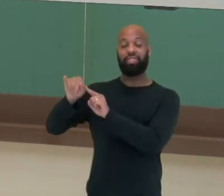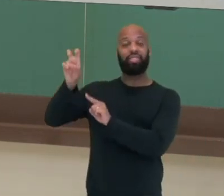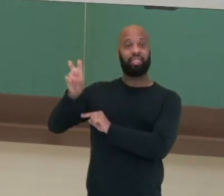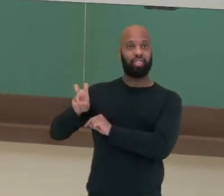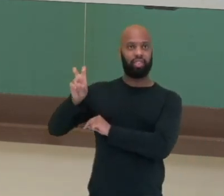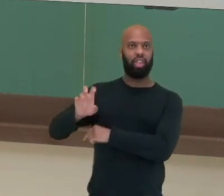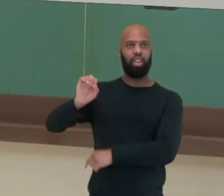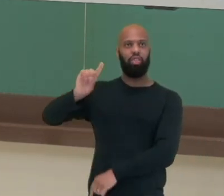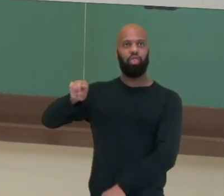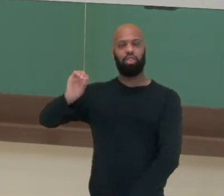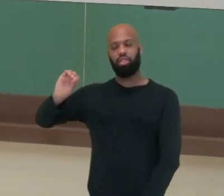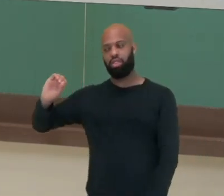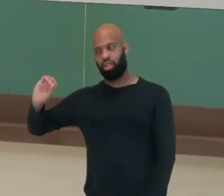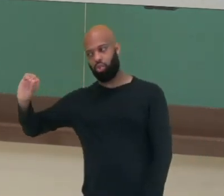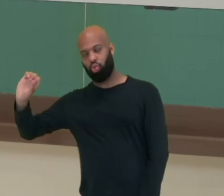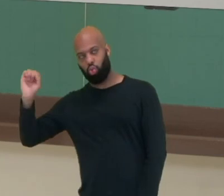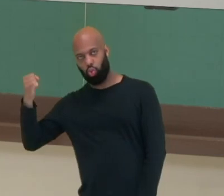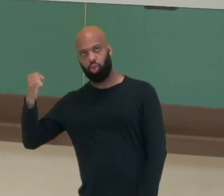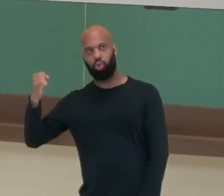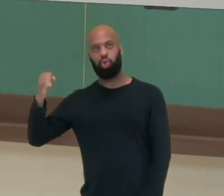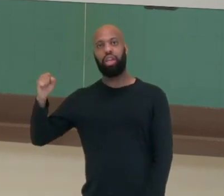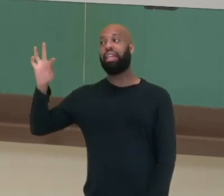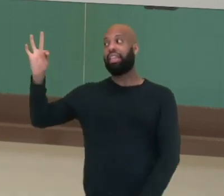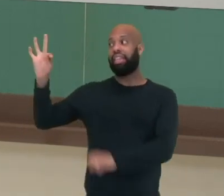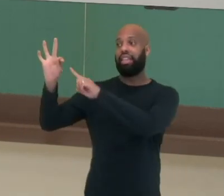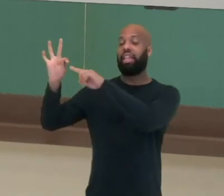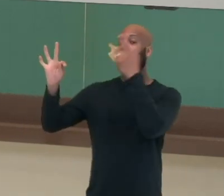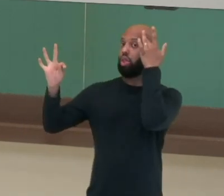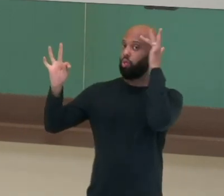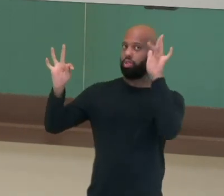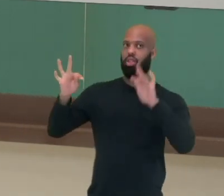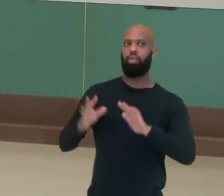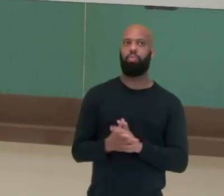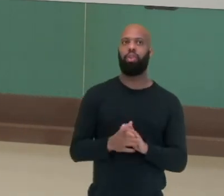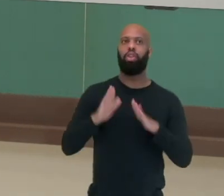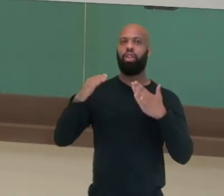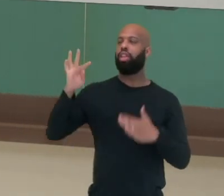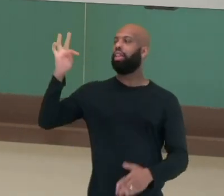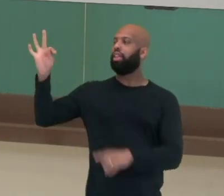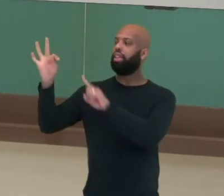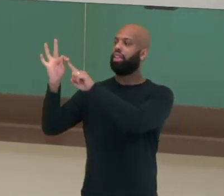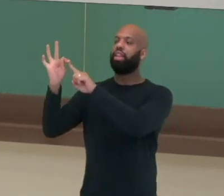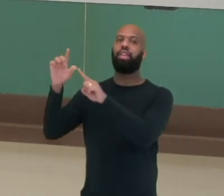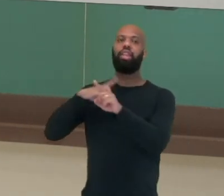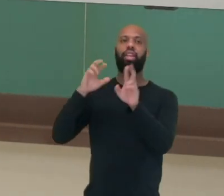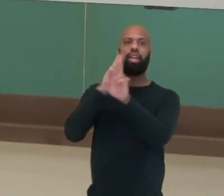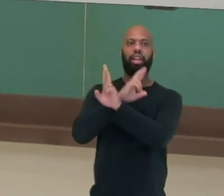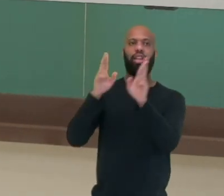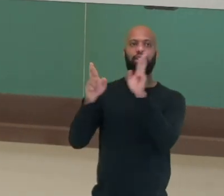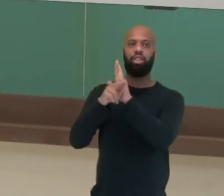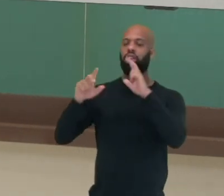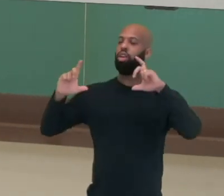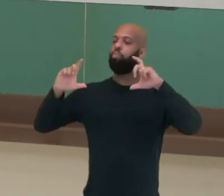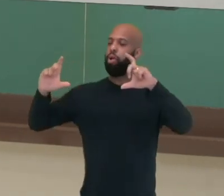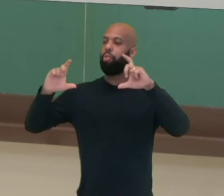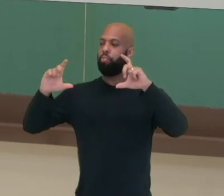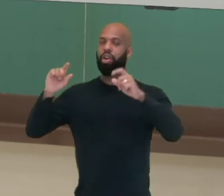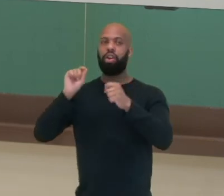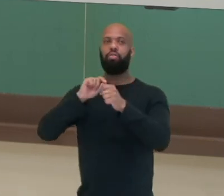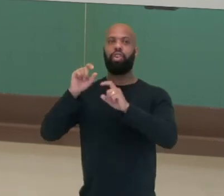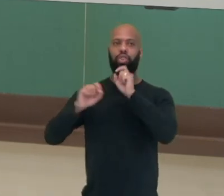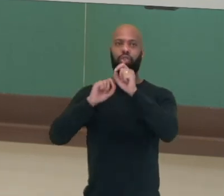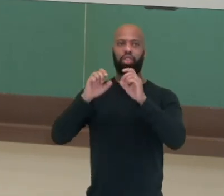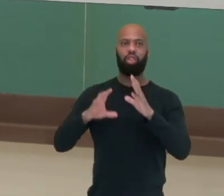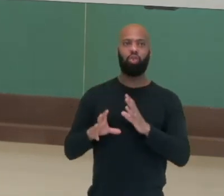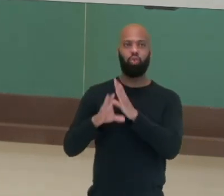tempo que eu quero descobrir. O tempo está relacionado com esse parênteses. Então, vou realizar a